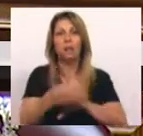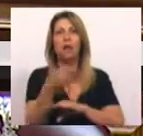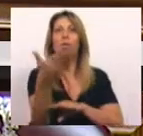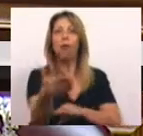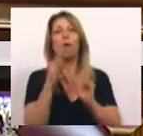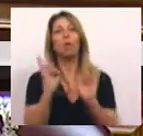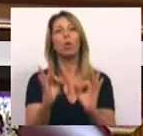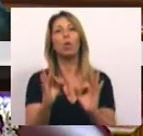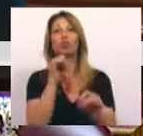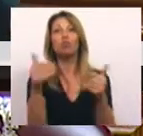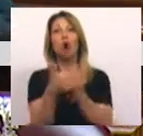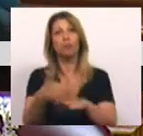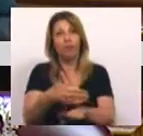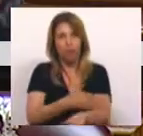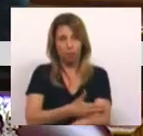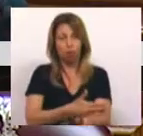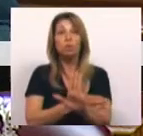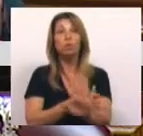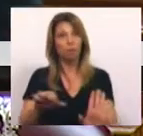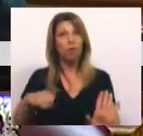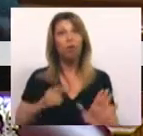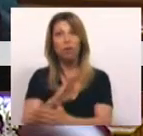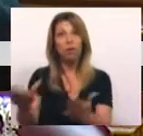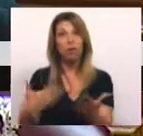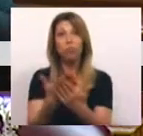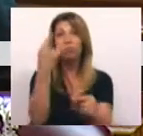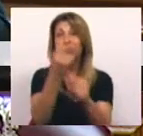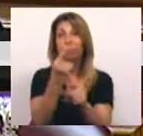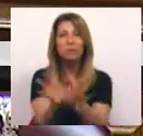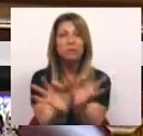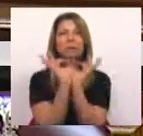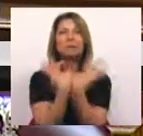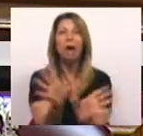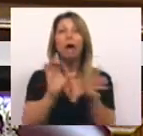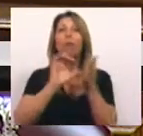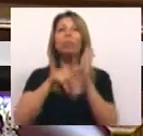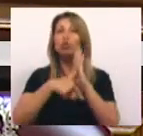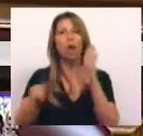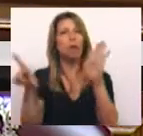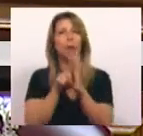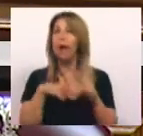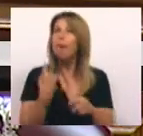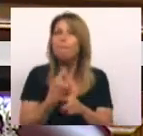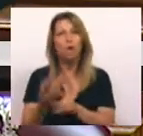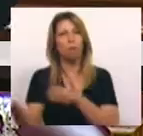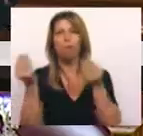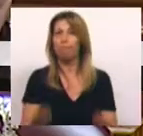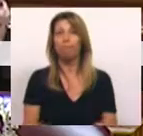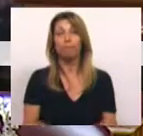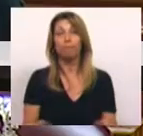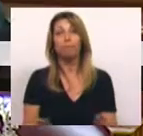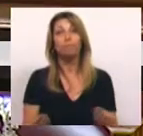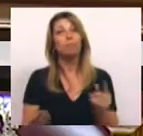paliativos. Os verdes proporiam exatamente nos mesmos termos o mesmo projeto de lei. Portanto, a questão não se trata de